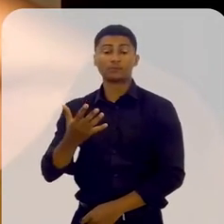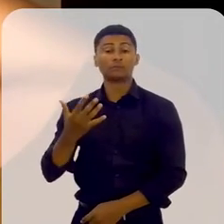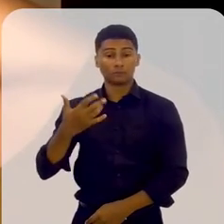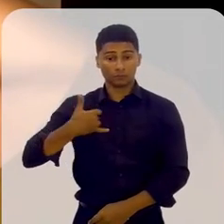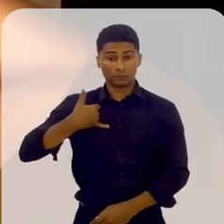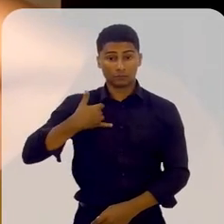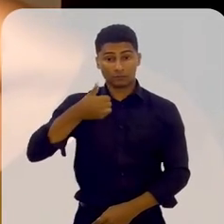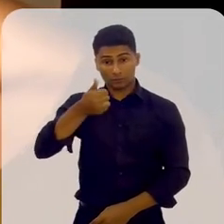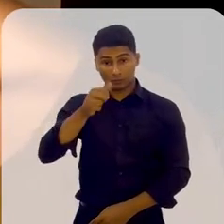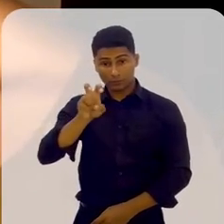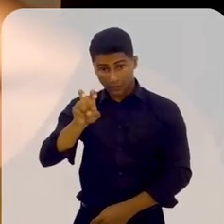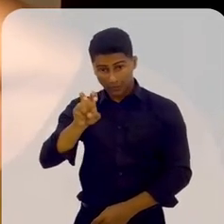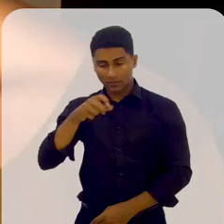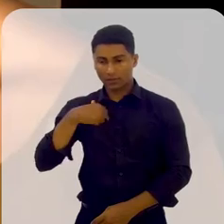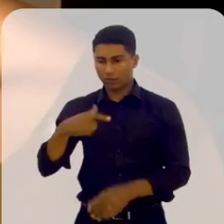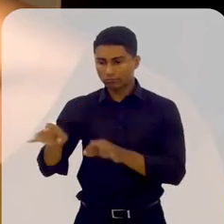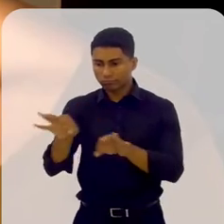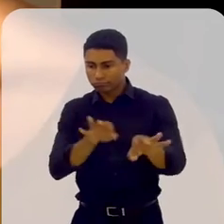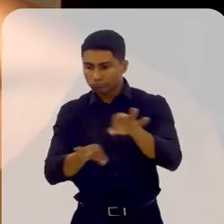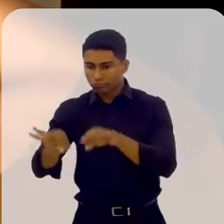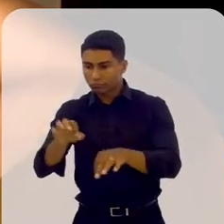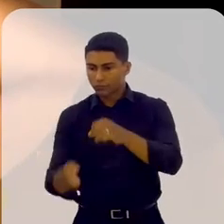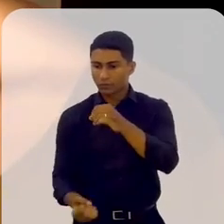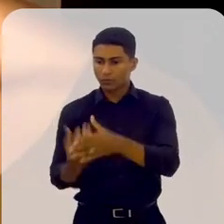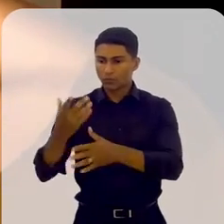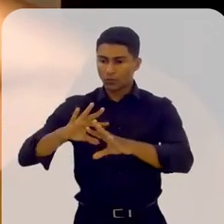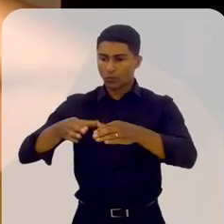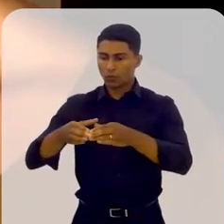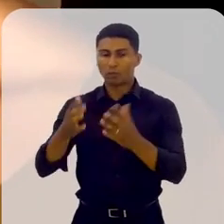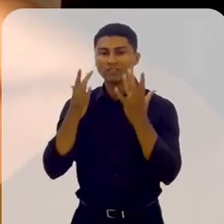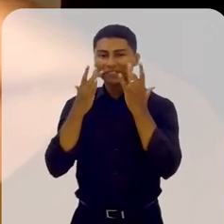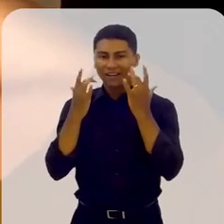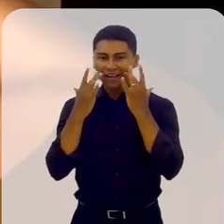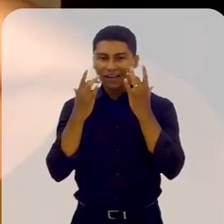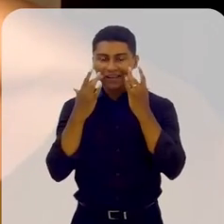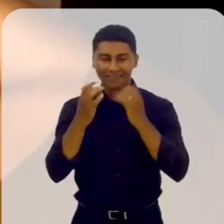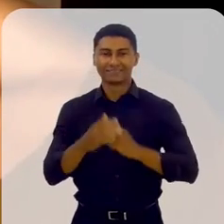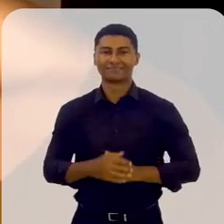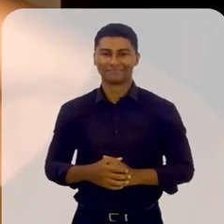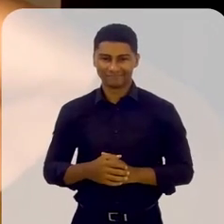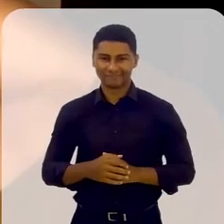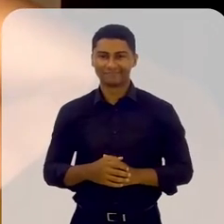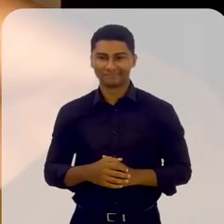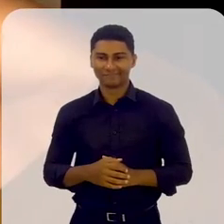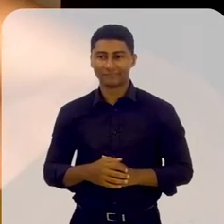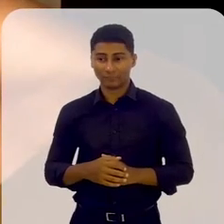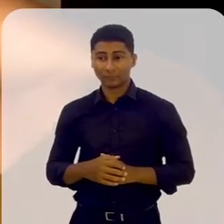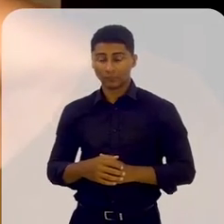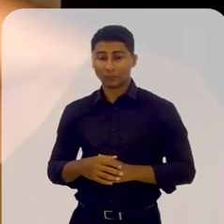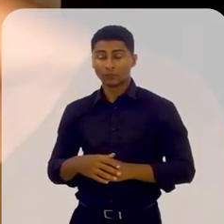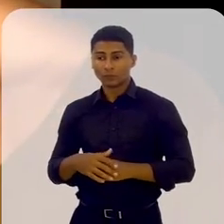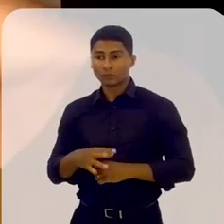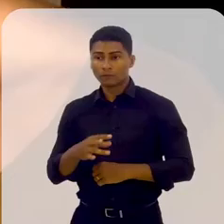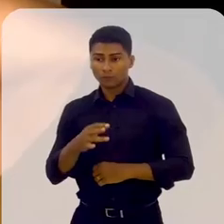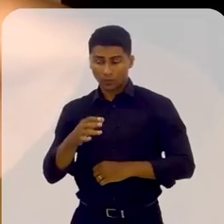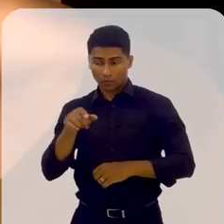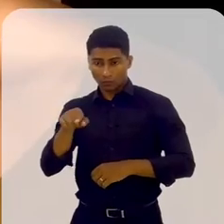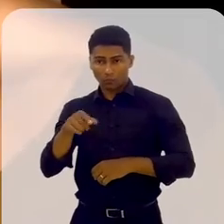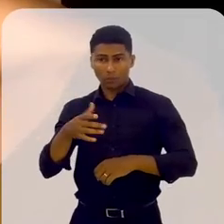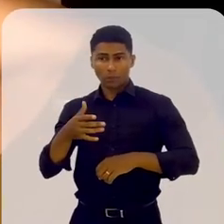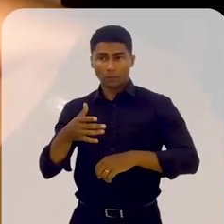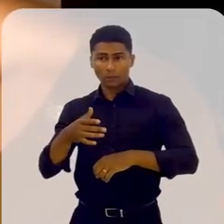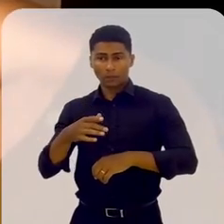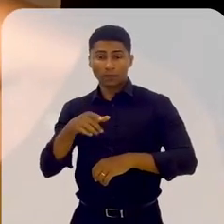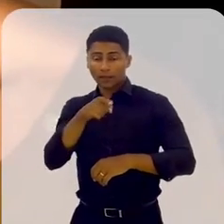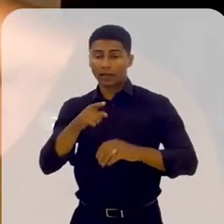anos eu montei um grupo de teatro nessa minha segunda escola no La Salle, logo que eu entrei, né? Uma parte do horário da pastoral